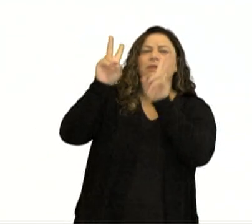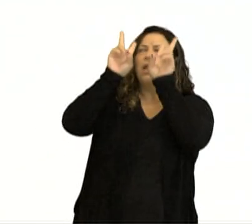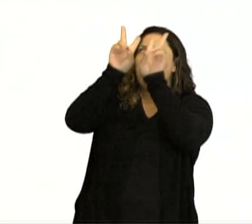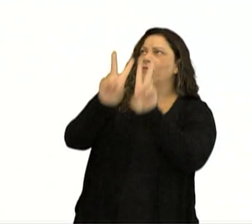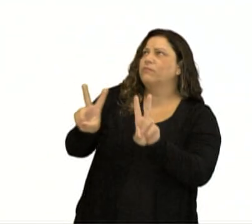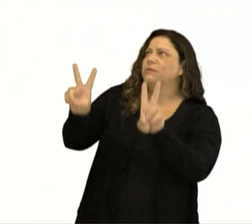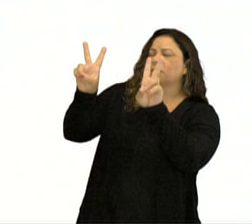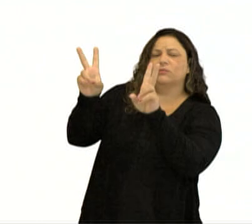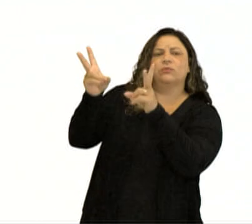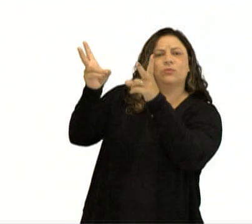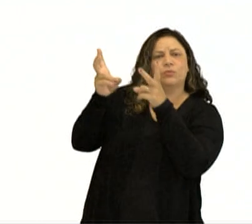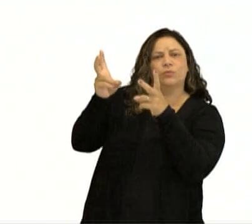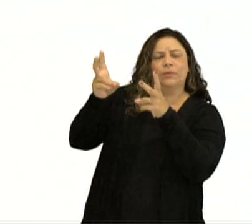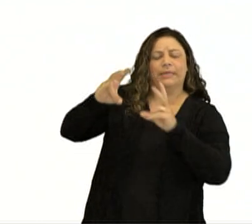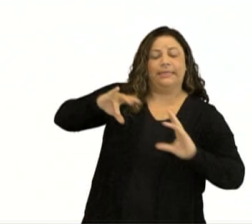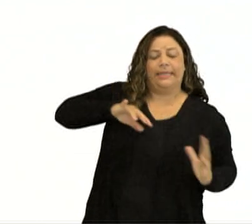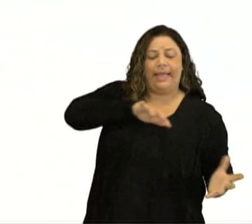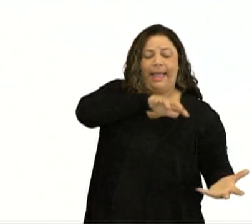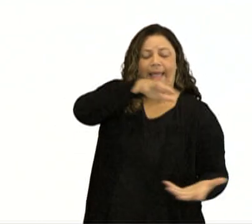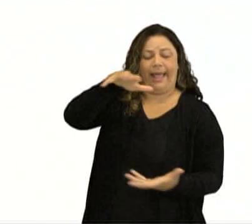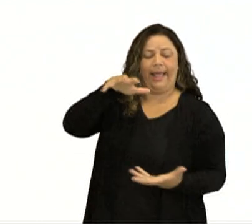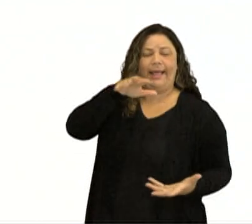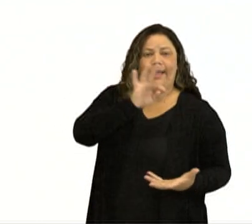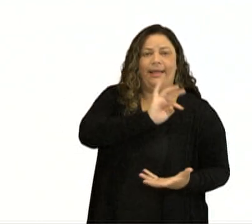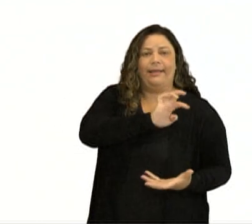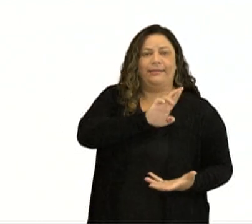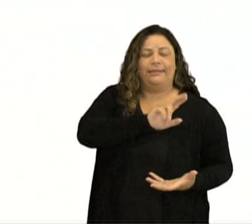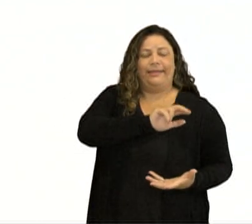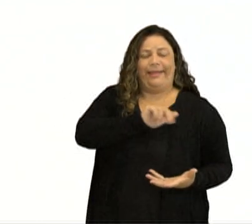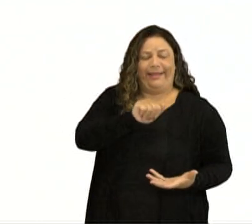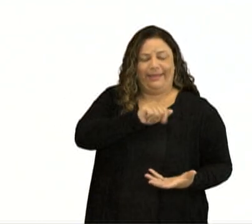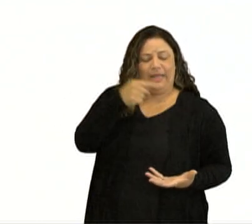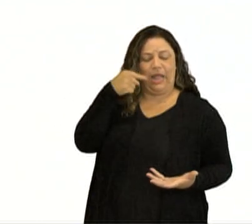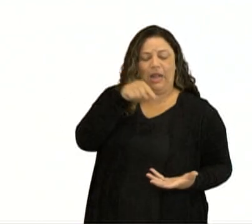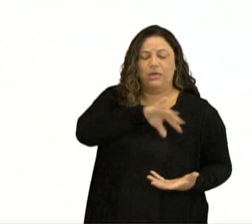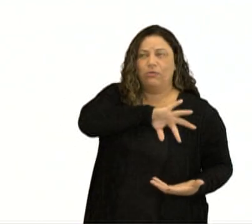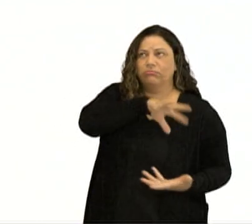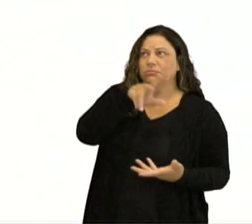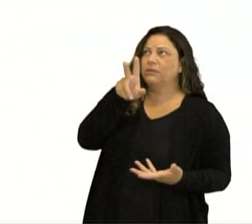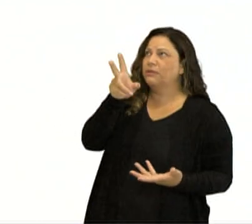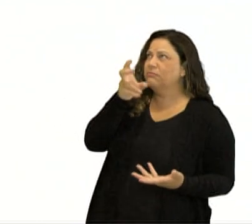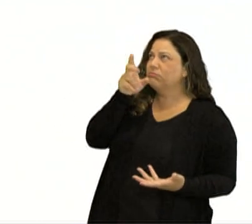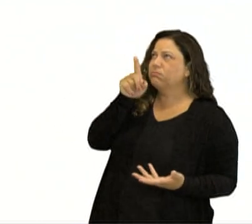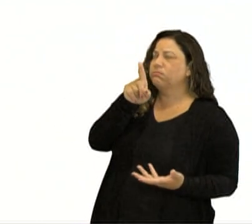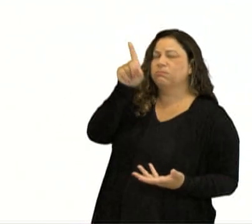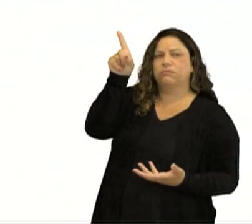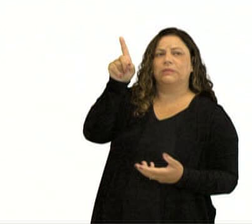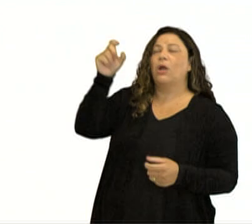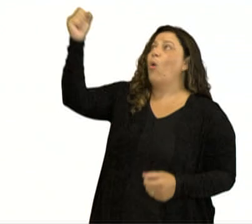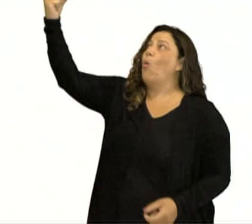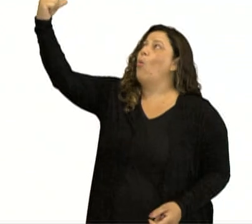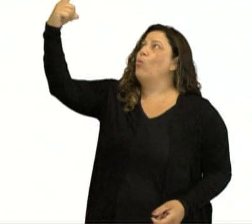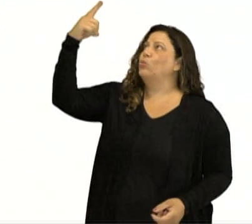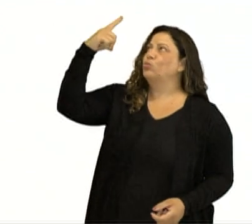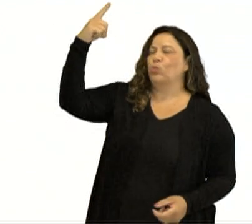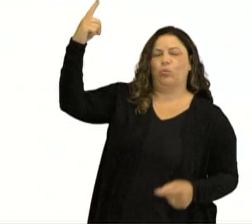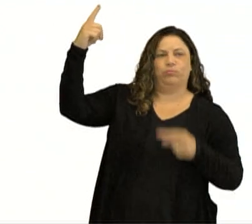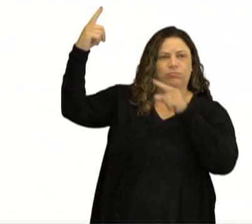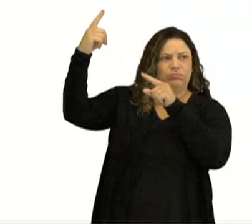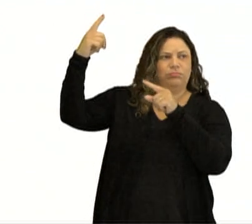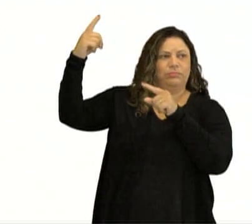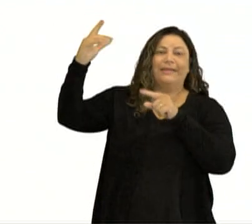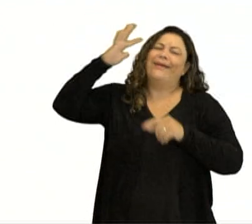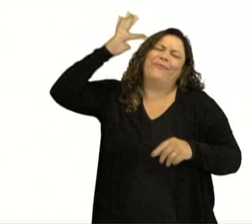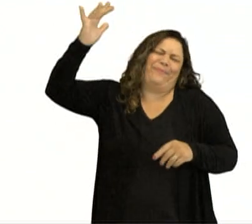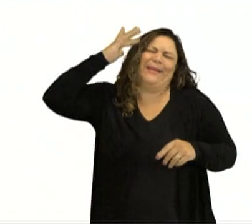da Terra, certo? E a visão possivelmente vista de quem está, por exemplo, no Sol, né? Ah, eu estou no Sol, professor. Não, a gente está